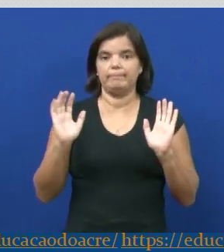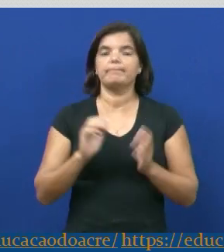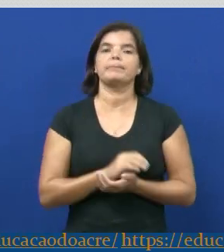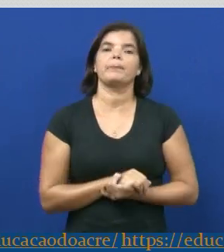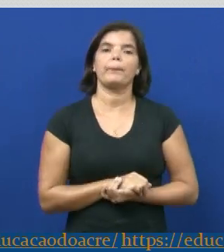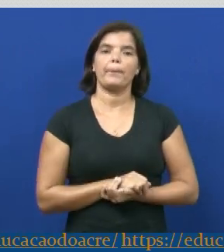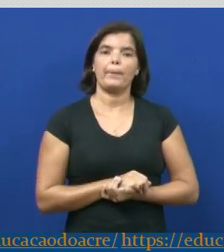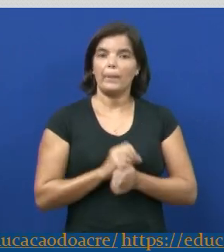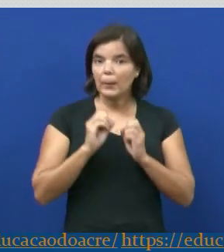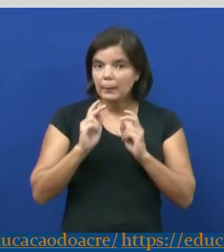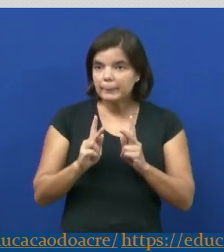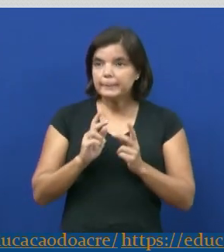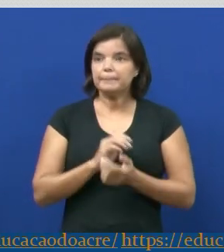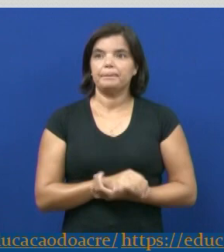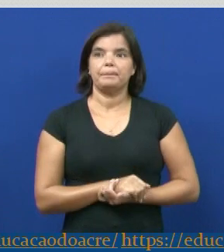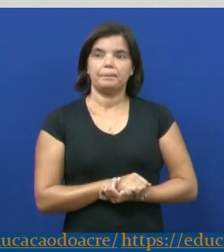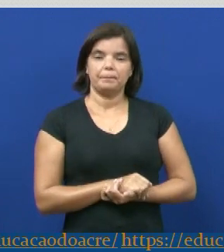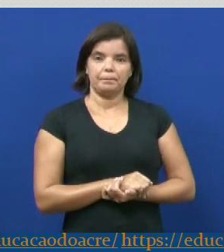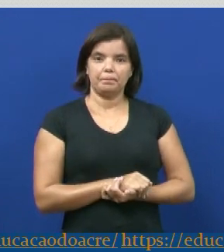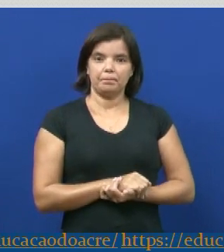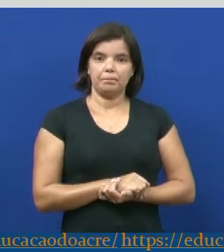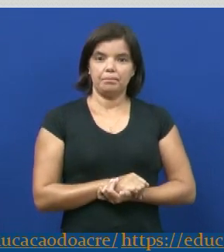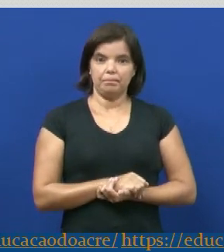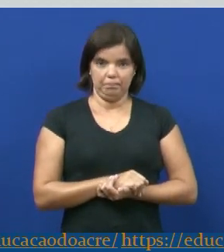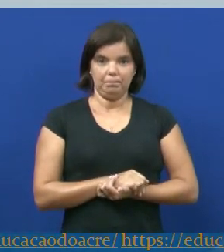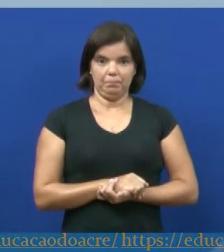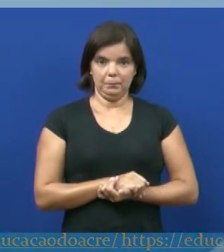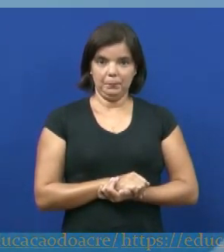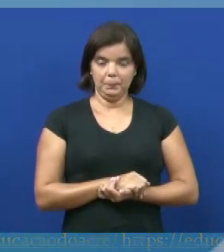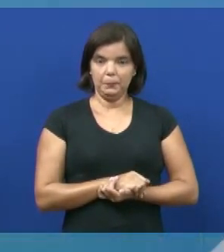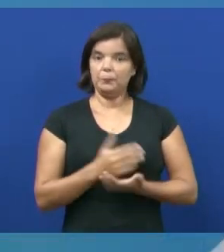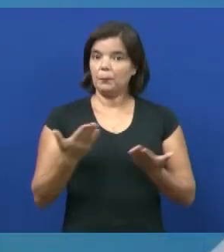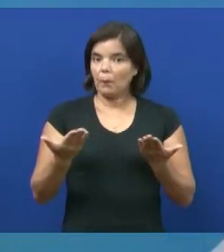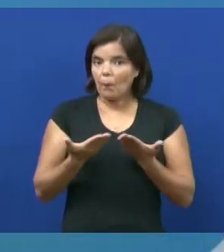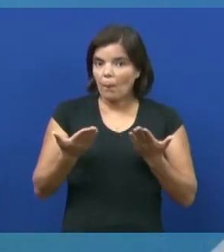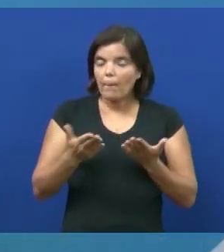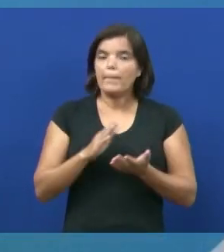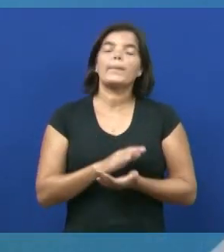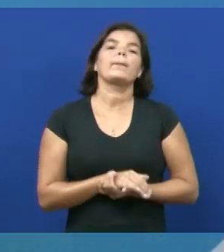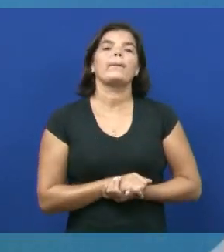lógica. Ok? Volte aqui para mim, aluno.